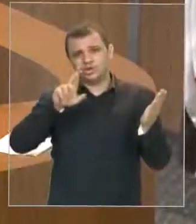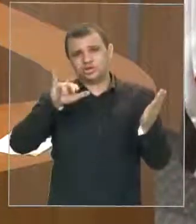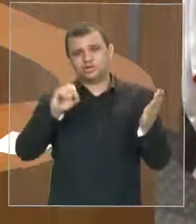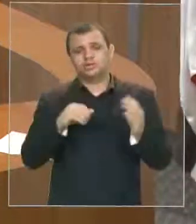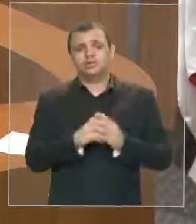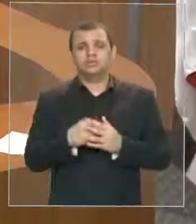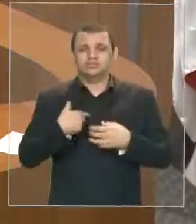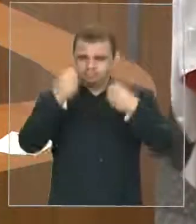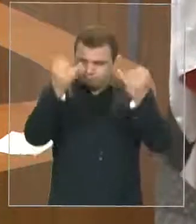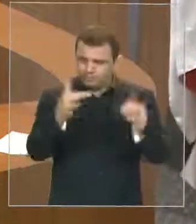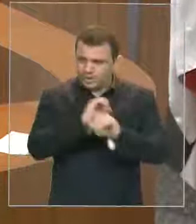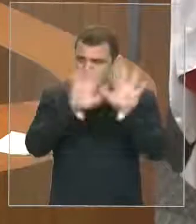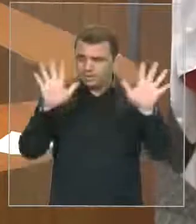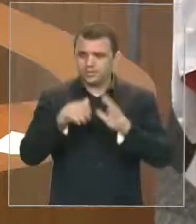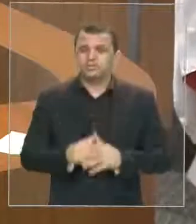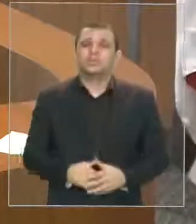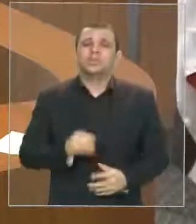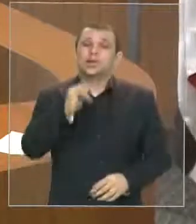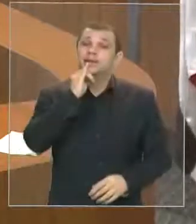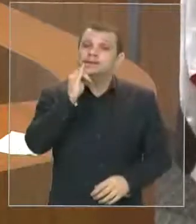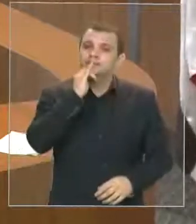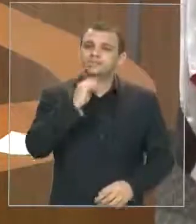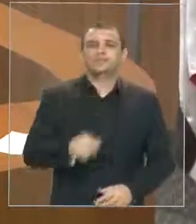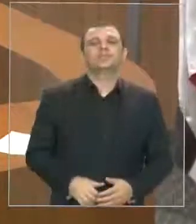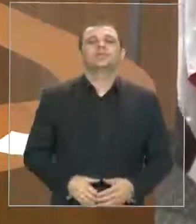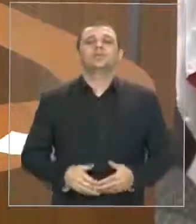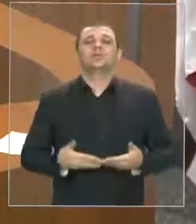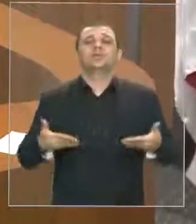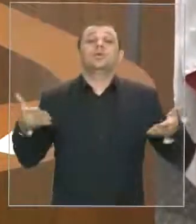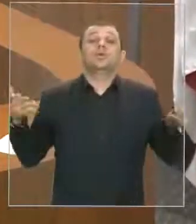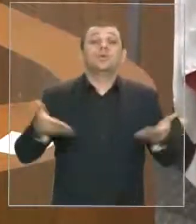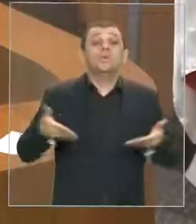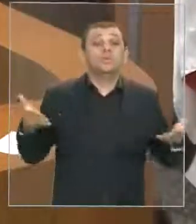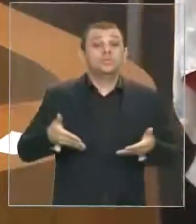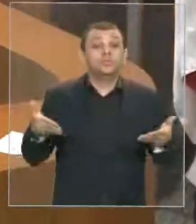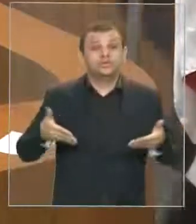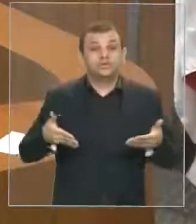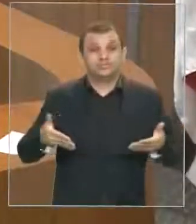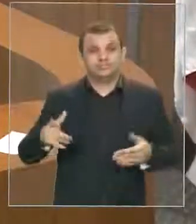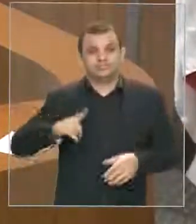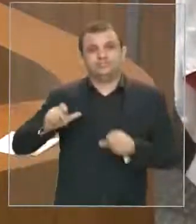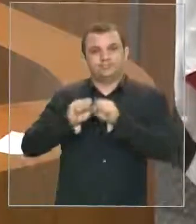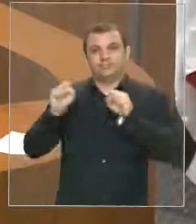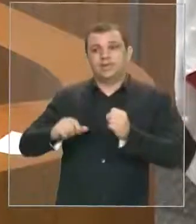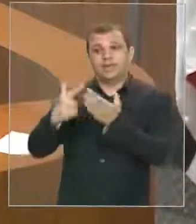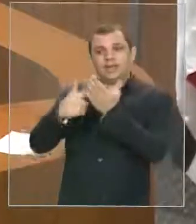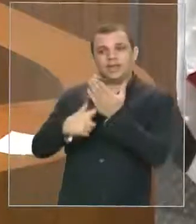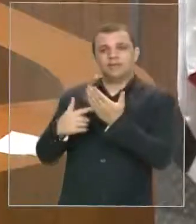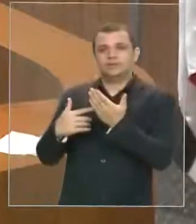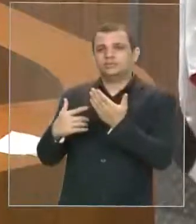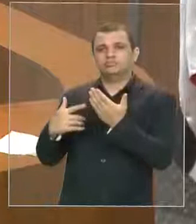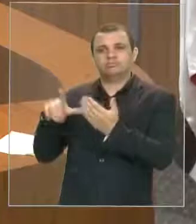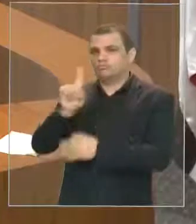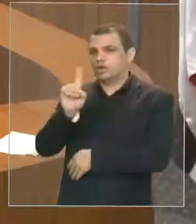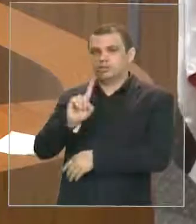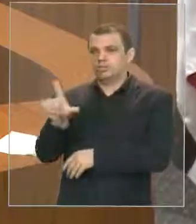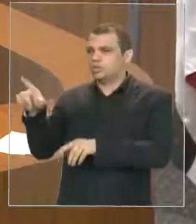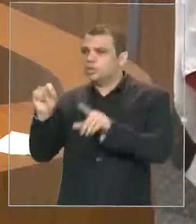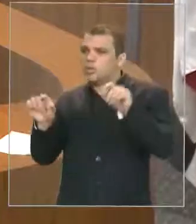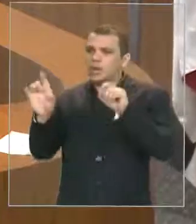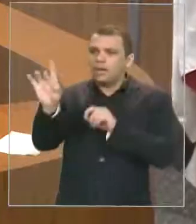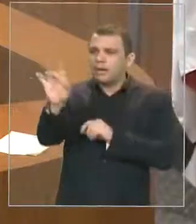exemplo. Uma das críticas que se faz ao atual sistema da lista aberta, e é por isso que alguns justificam a lista